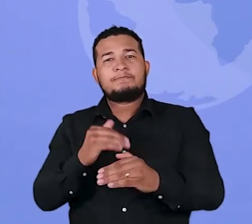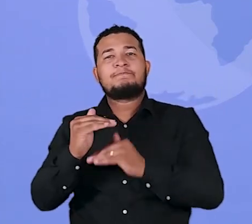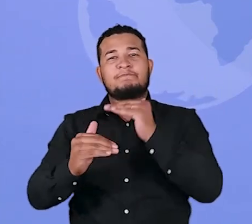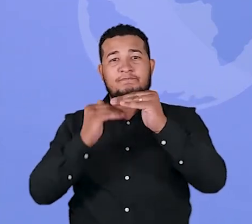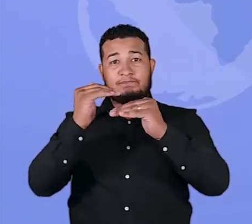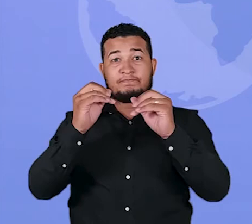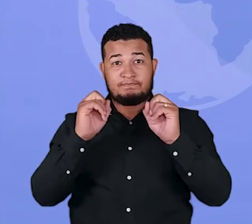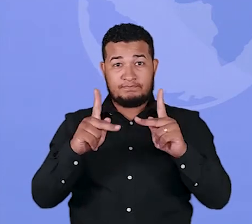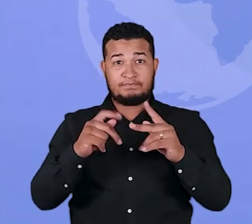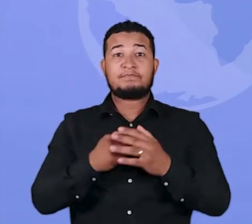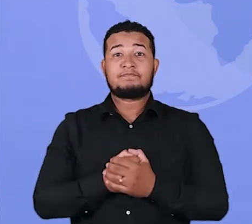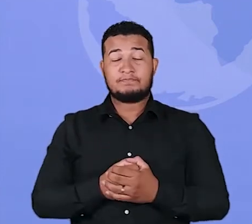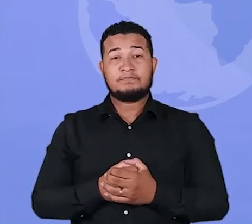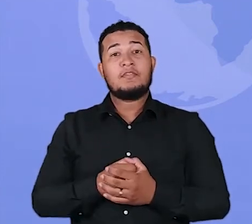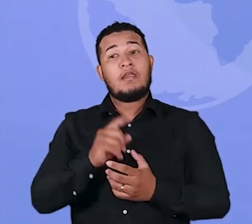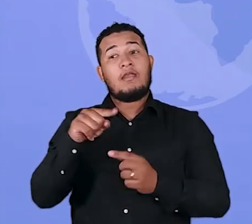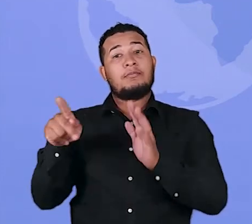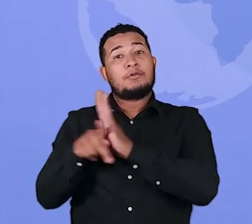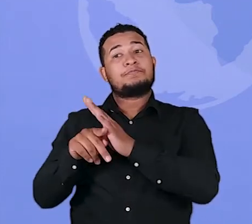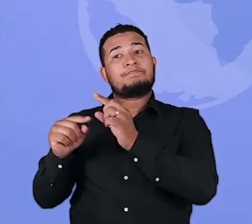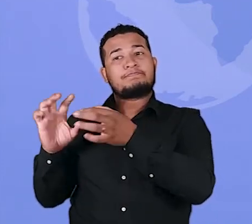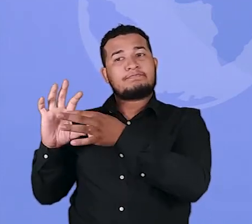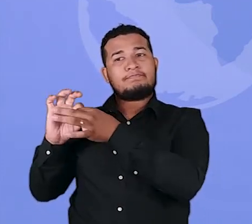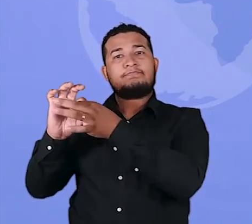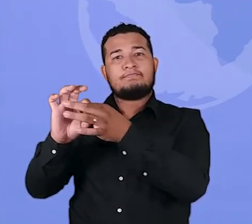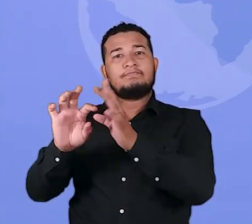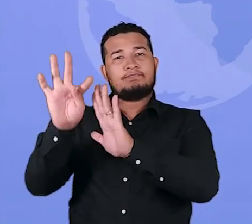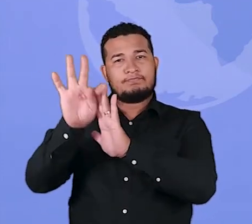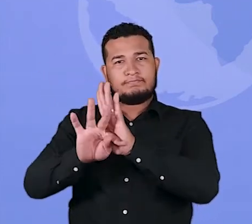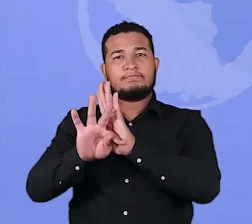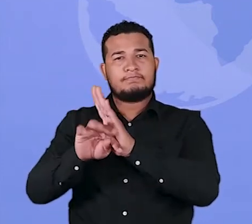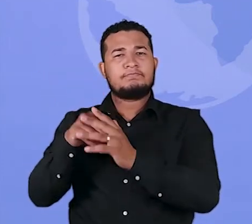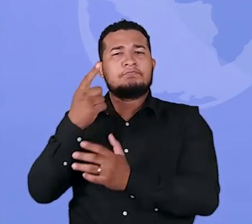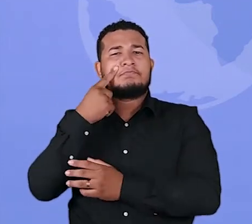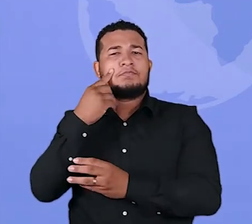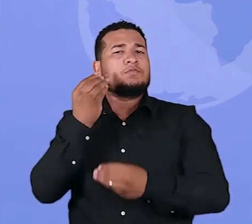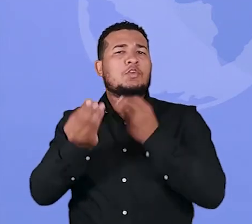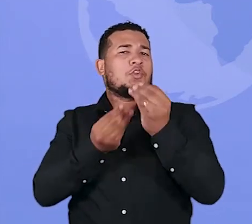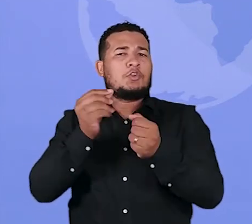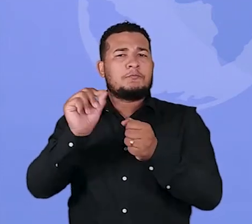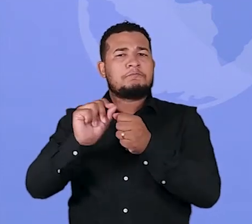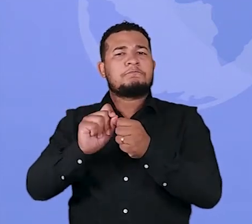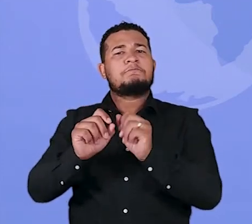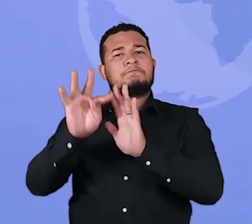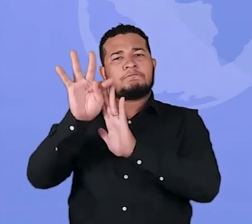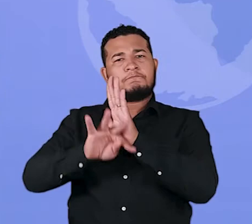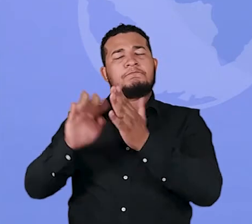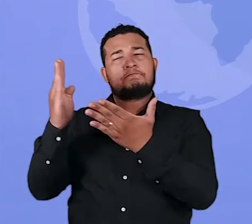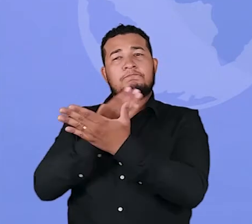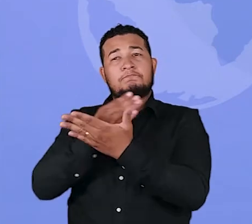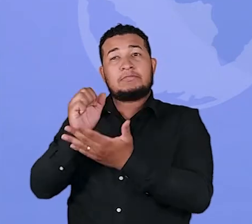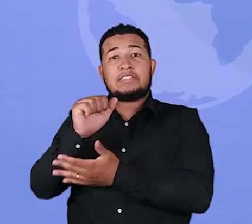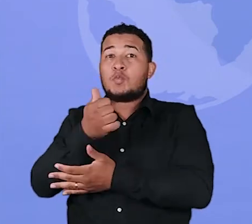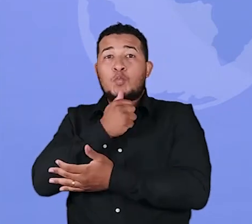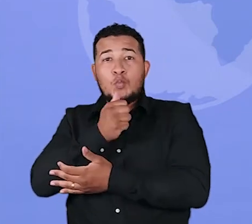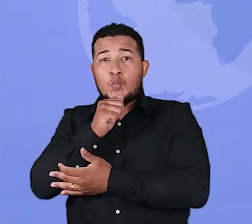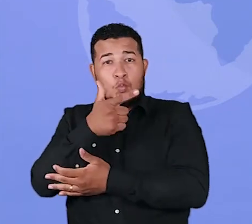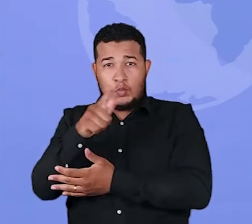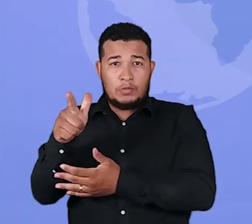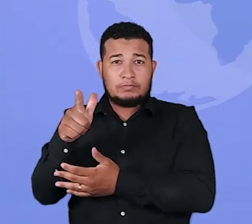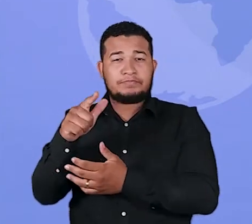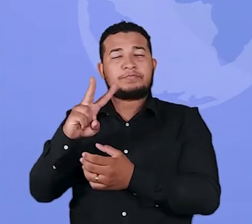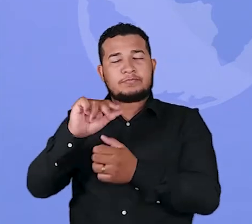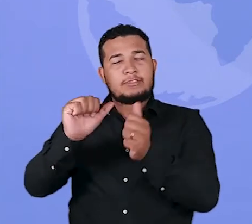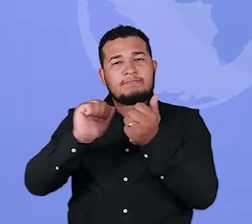gradual. Ok? Tranquilo? Isso é coerência textual. Vamos dar uma olhada aí como que fica alguns textos que não têm coerência e a gente